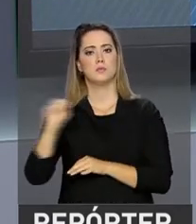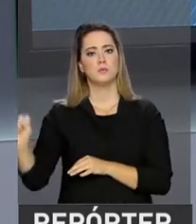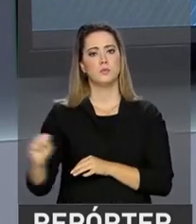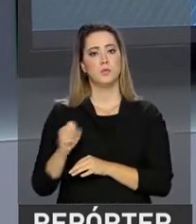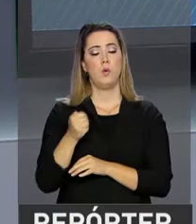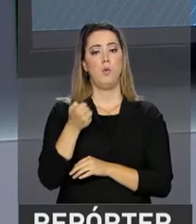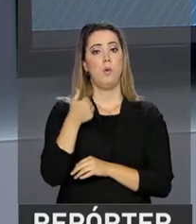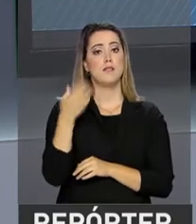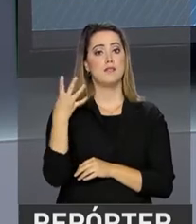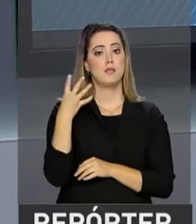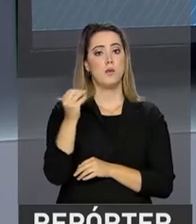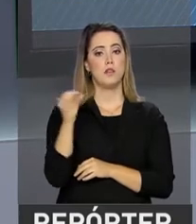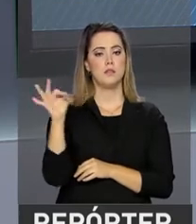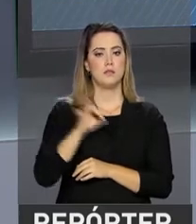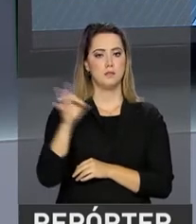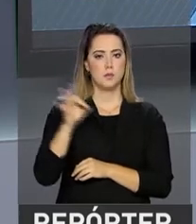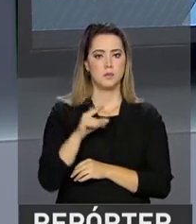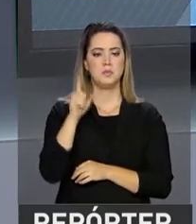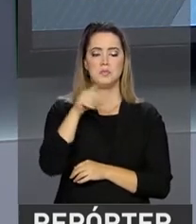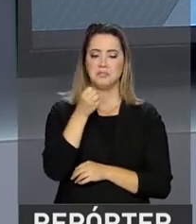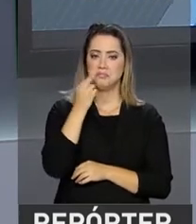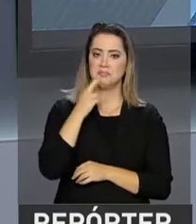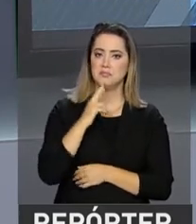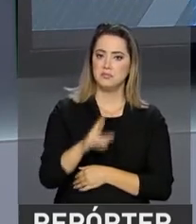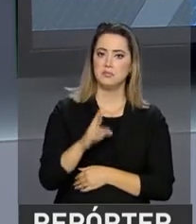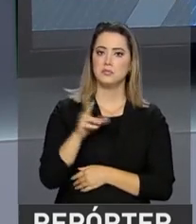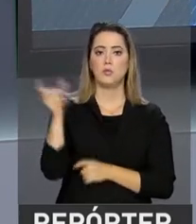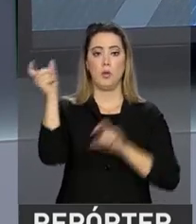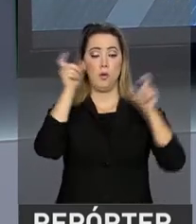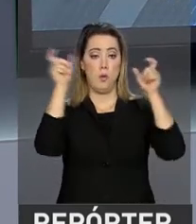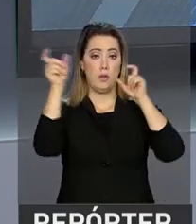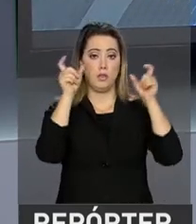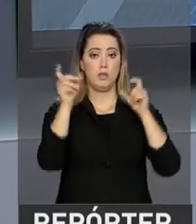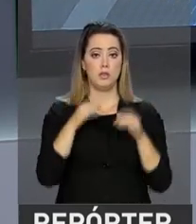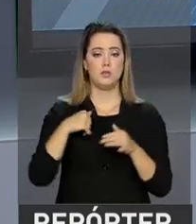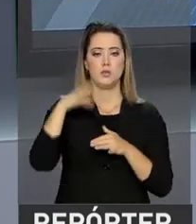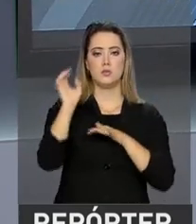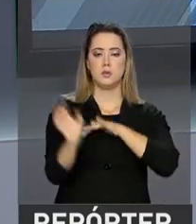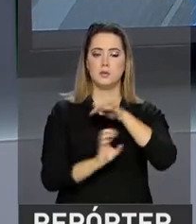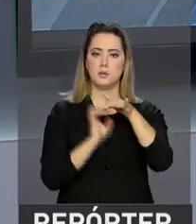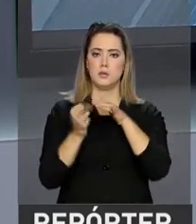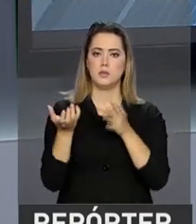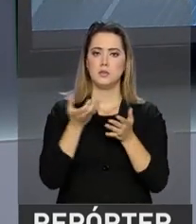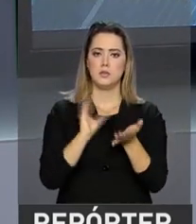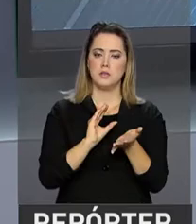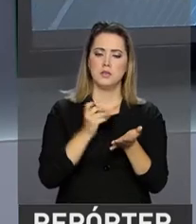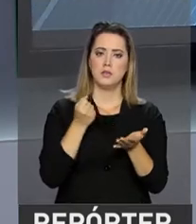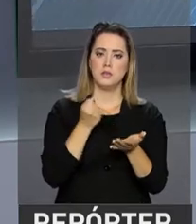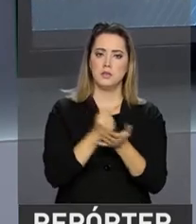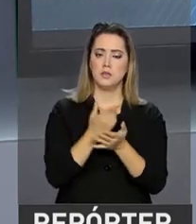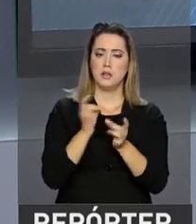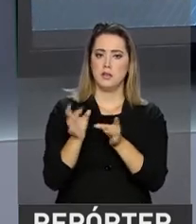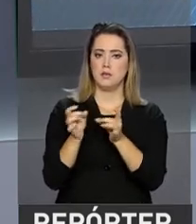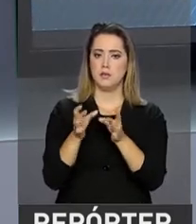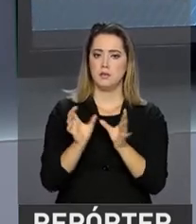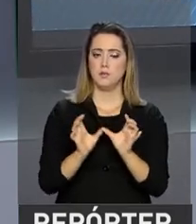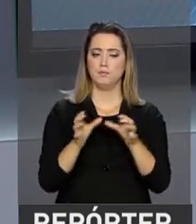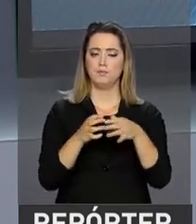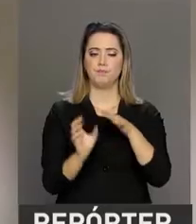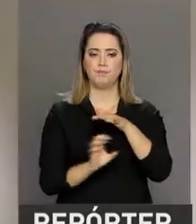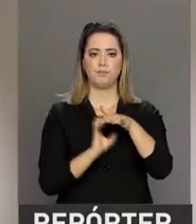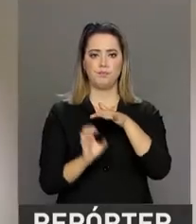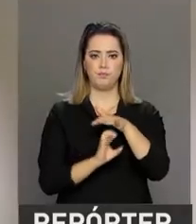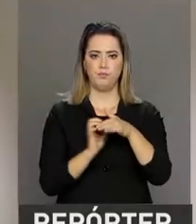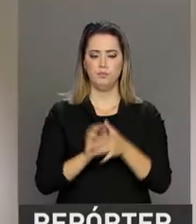40% bom desempenho tem despertado o interesse de mais empresas que querem investir no setor